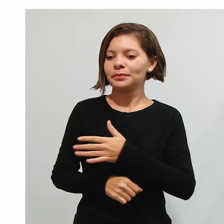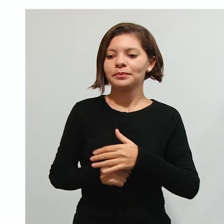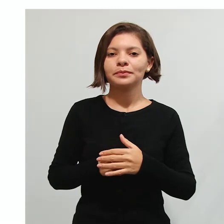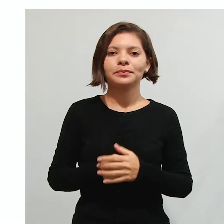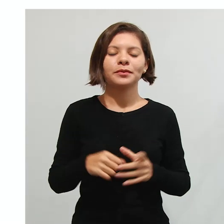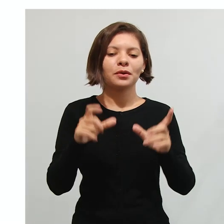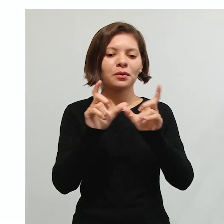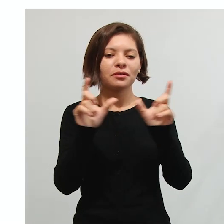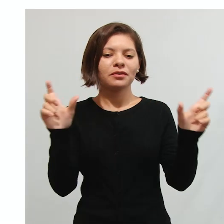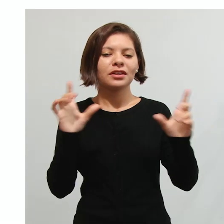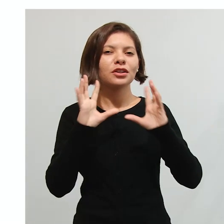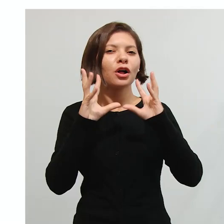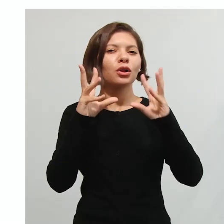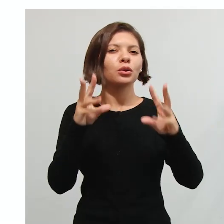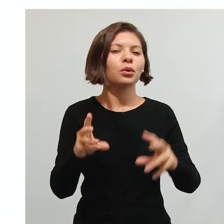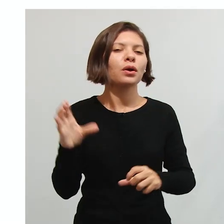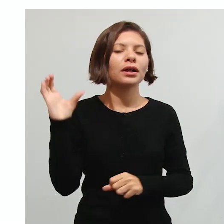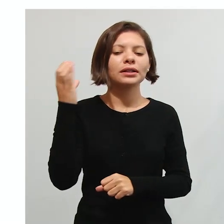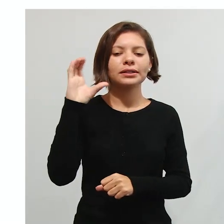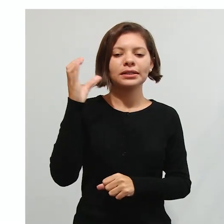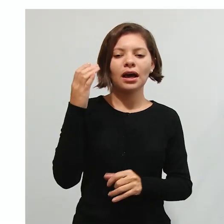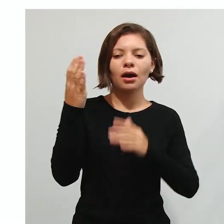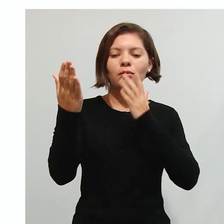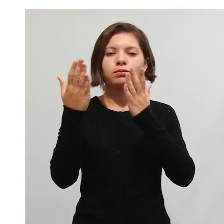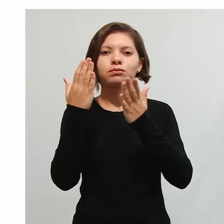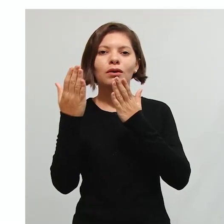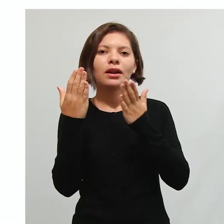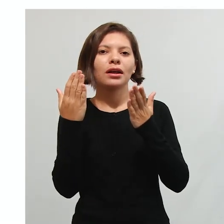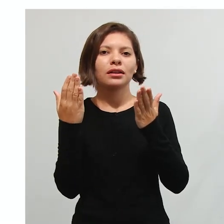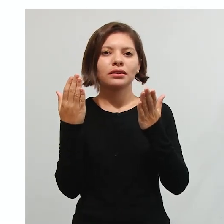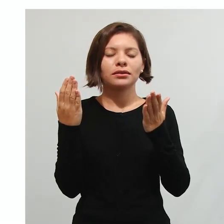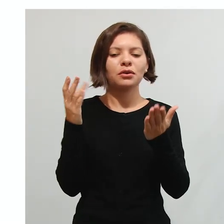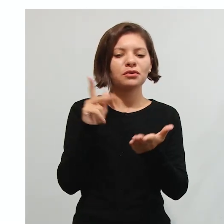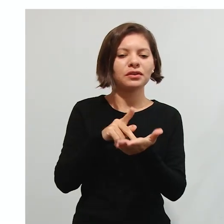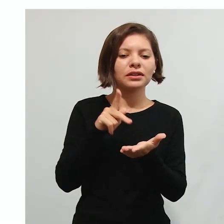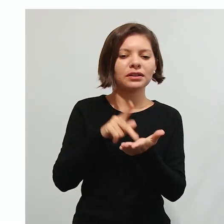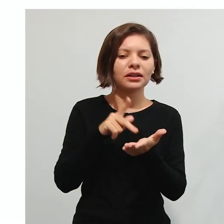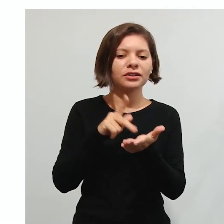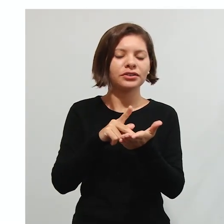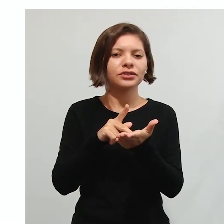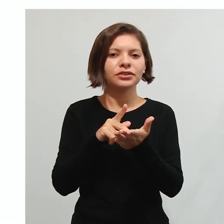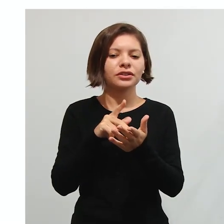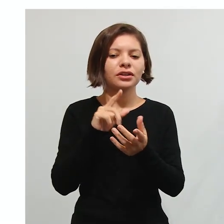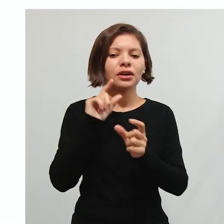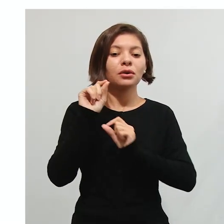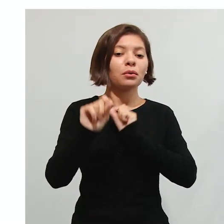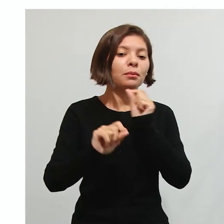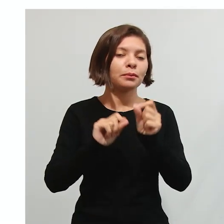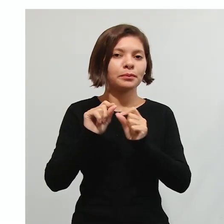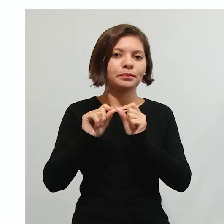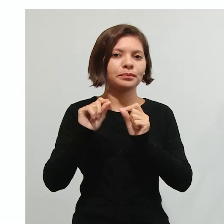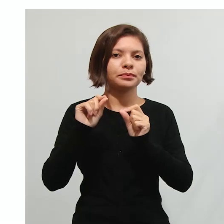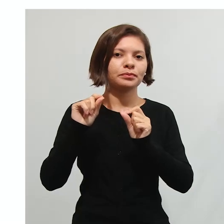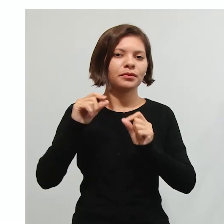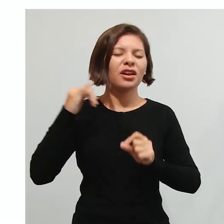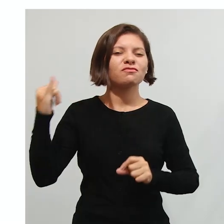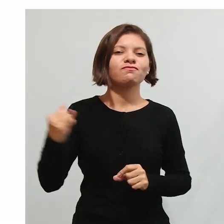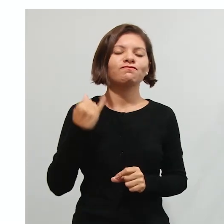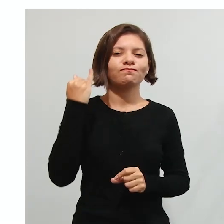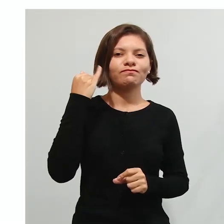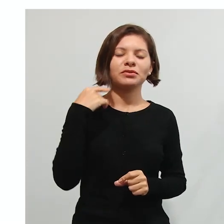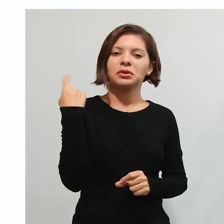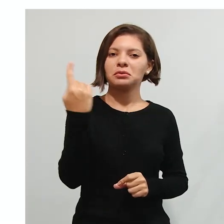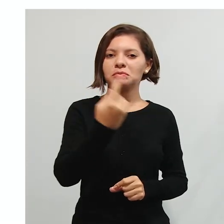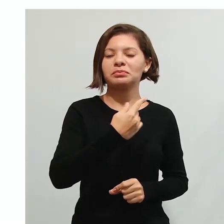aqui com essa frase né Toda a nossa ciência comparada com a realidade é primitiva e infantil e no